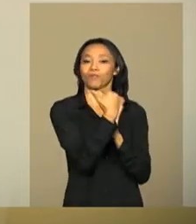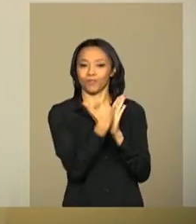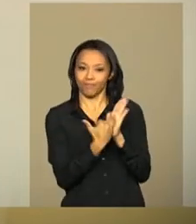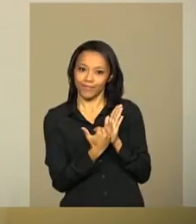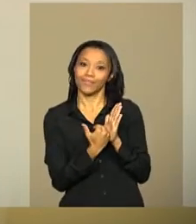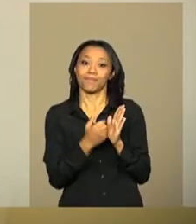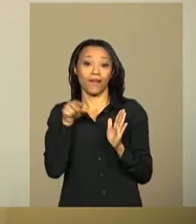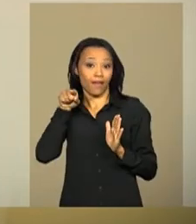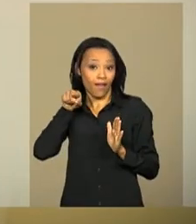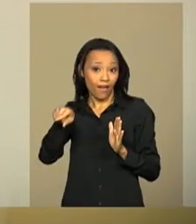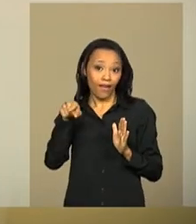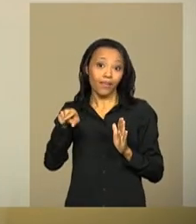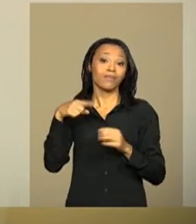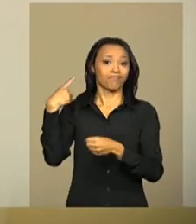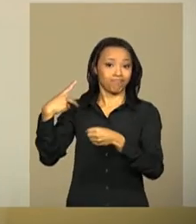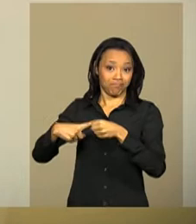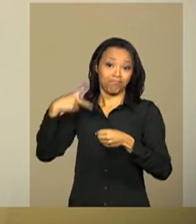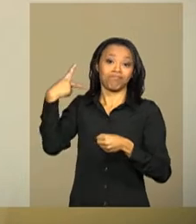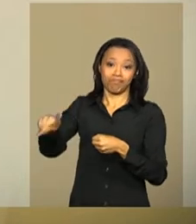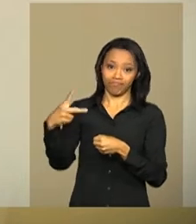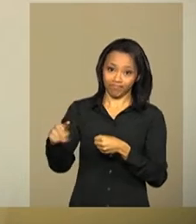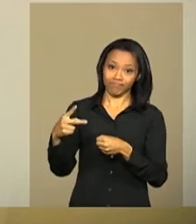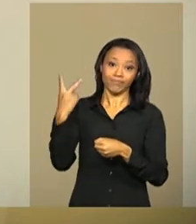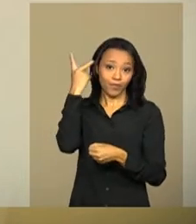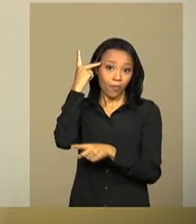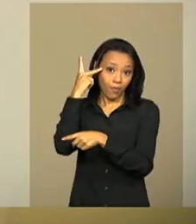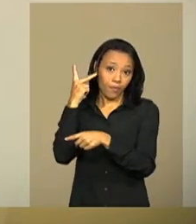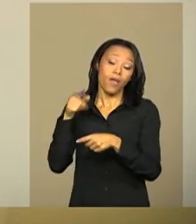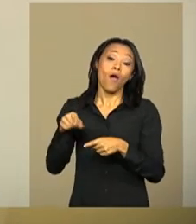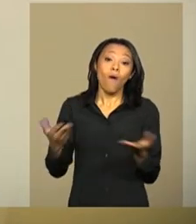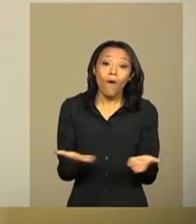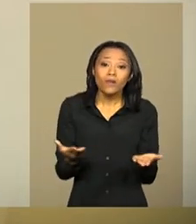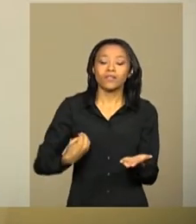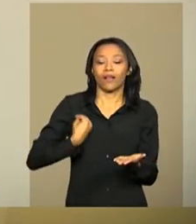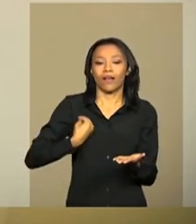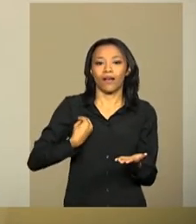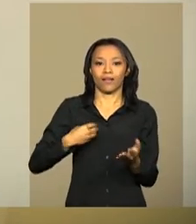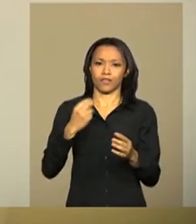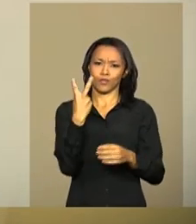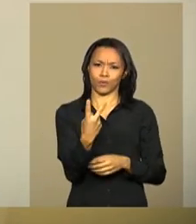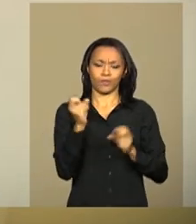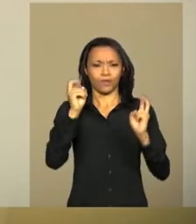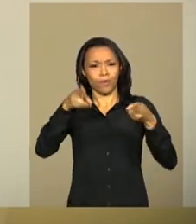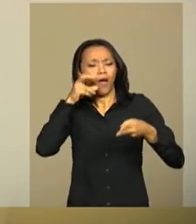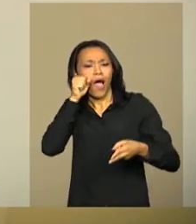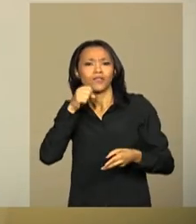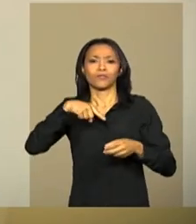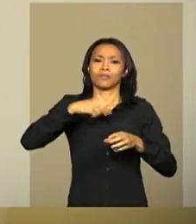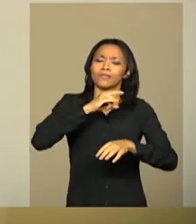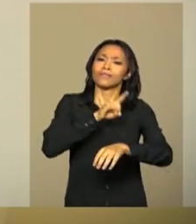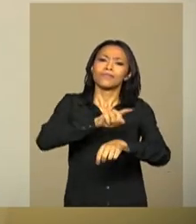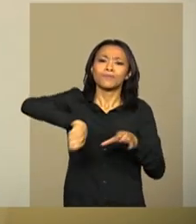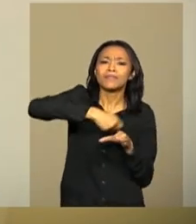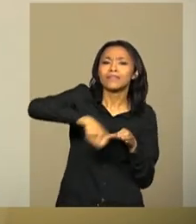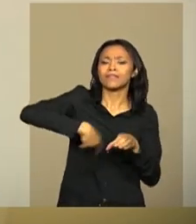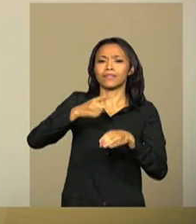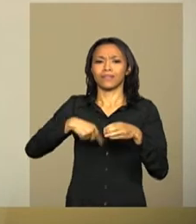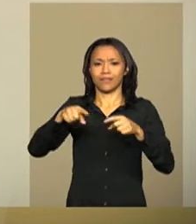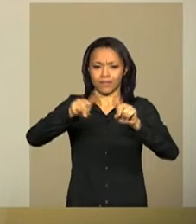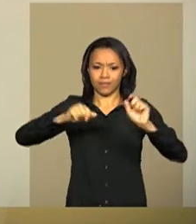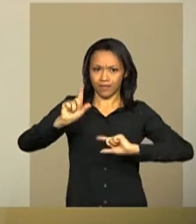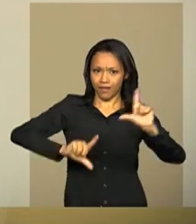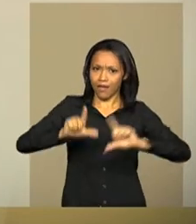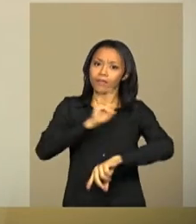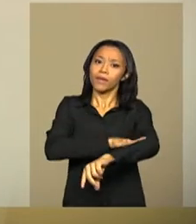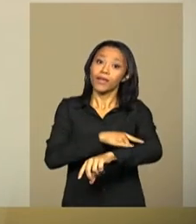Minha Vida lá na cidade de Rio Claro hoje ela mora numa casa com 2 quartos sala cozinha e banheiro e